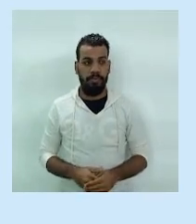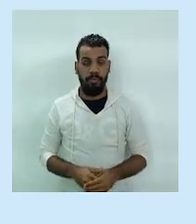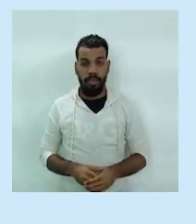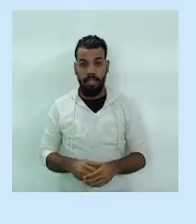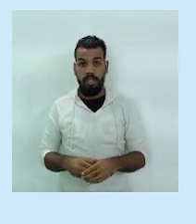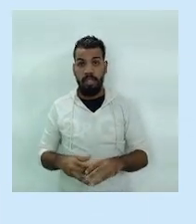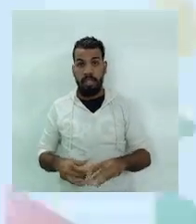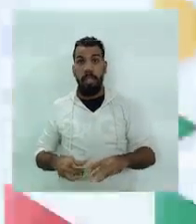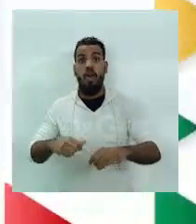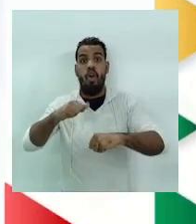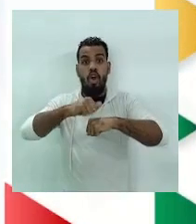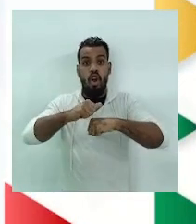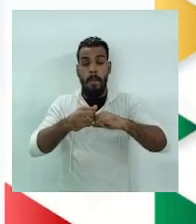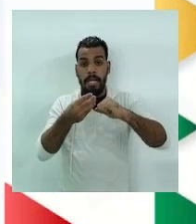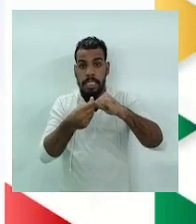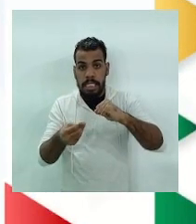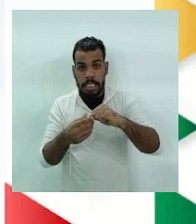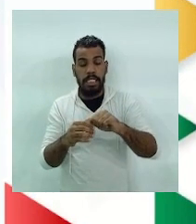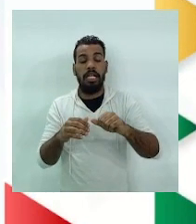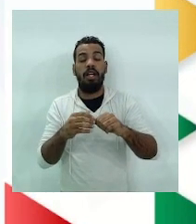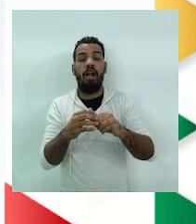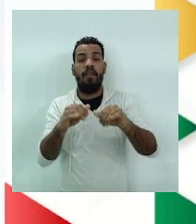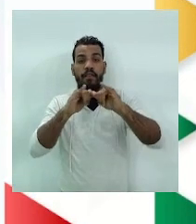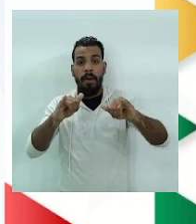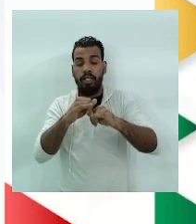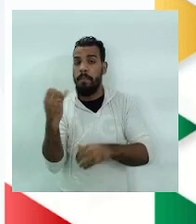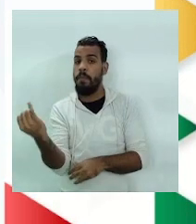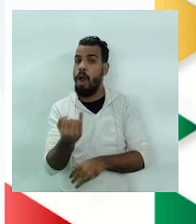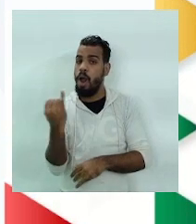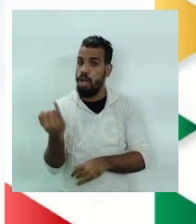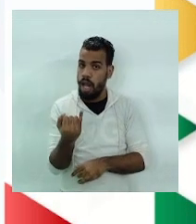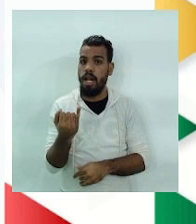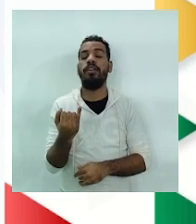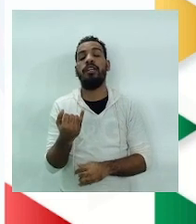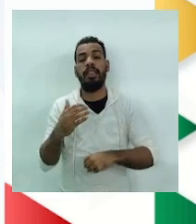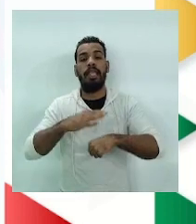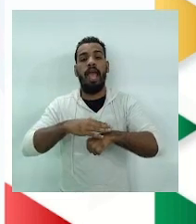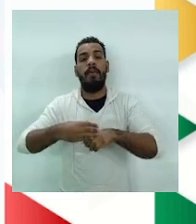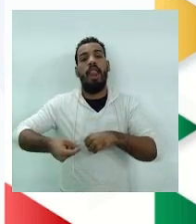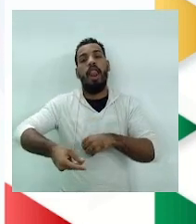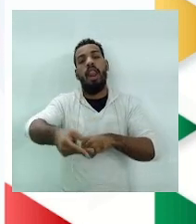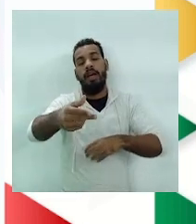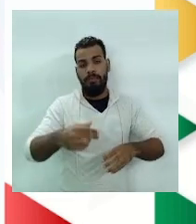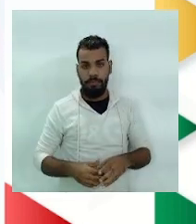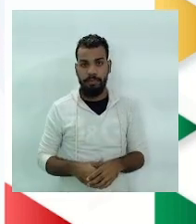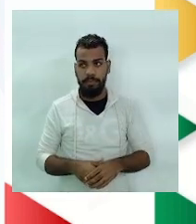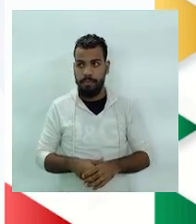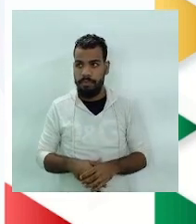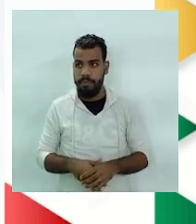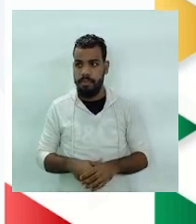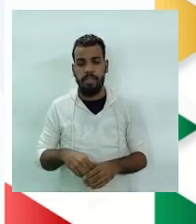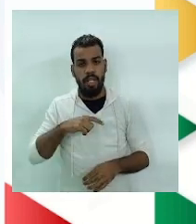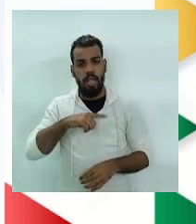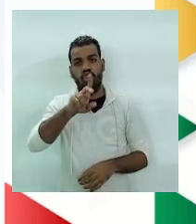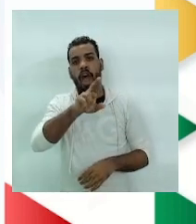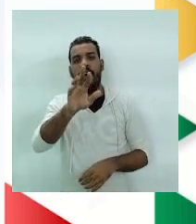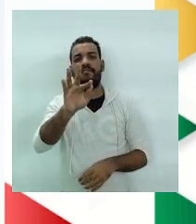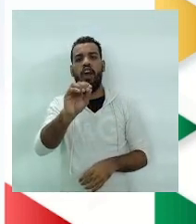fornecem importantes informações sobre as variações ambientais ao longo do tempo geológico, que se chama de